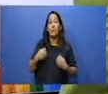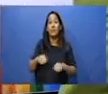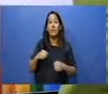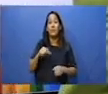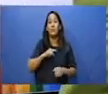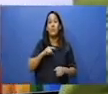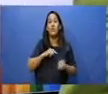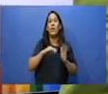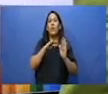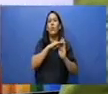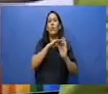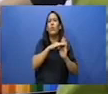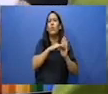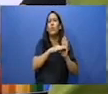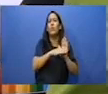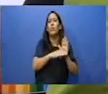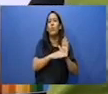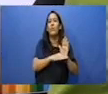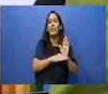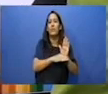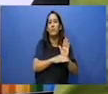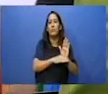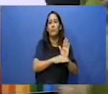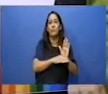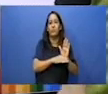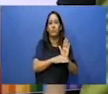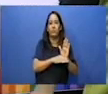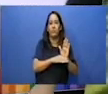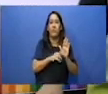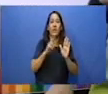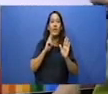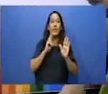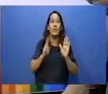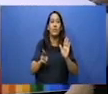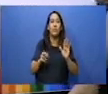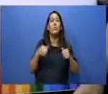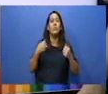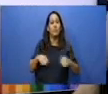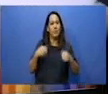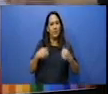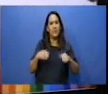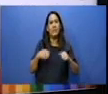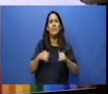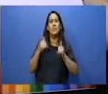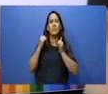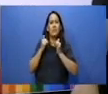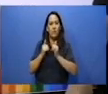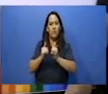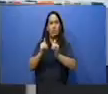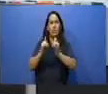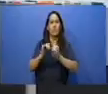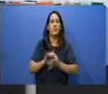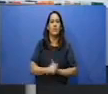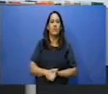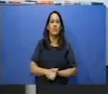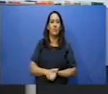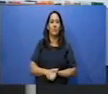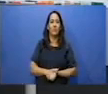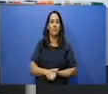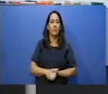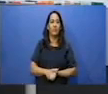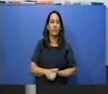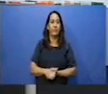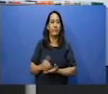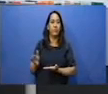As respostas a essas perguntas têm que estar lá na nossa notícia. Então, agora sim,